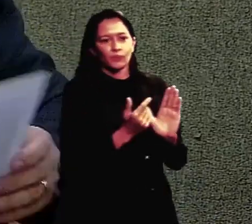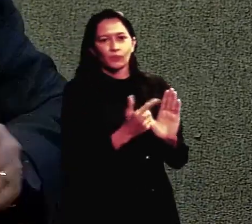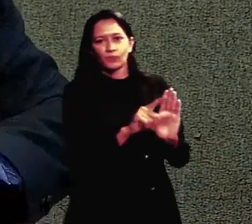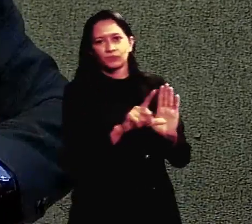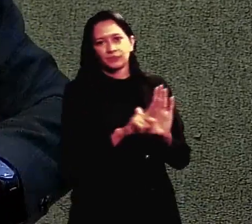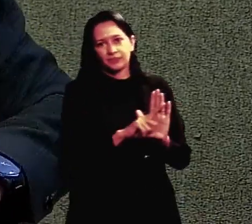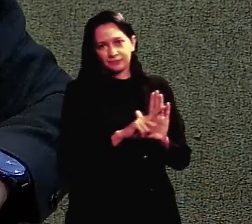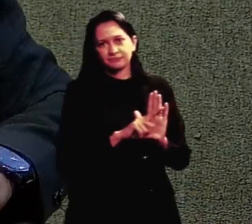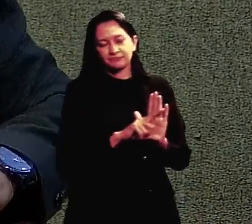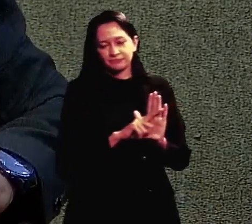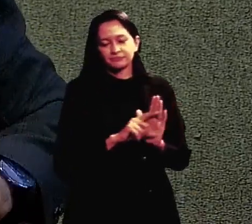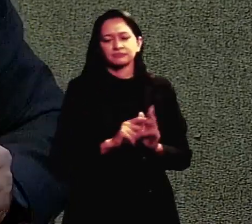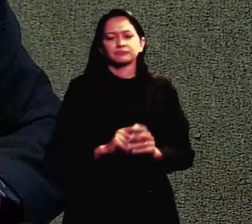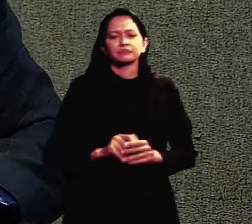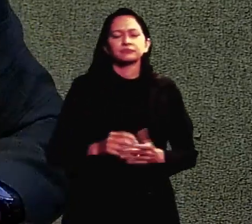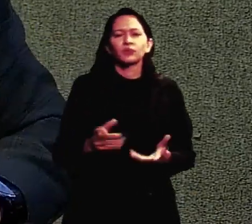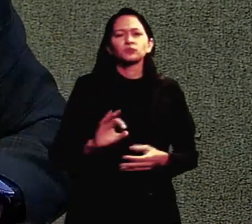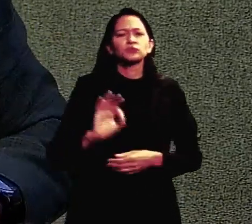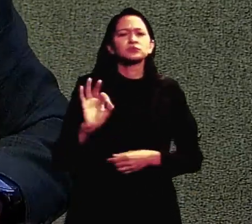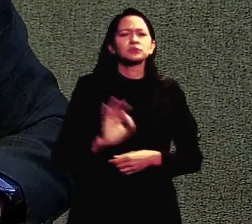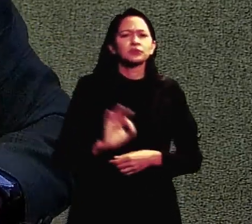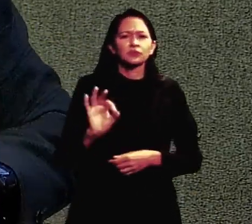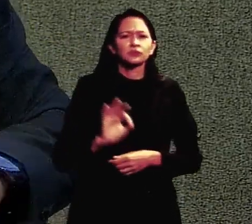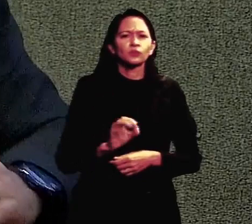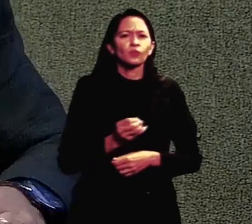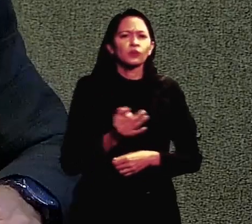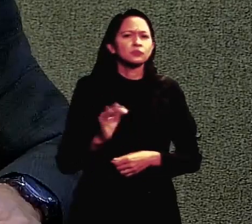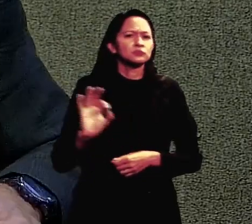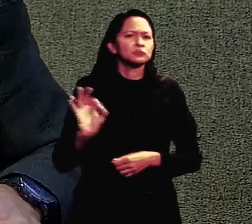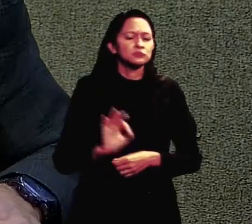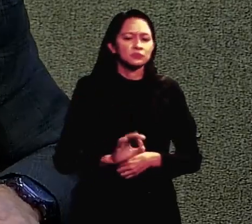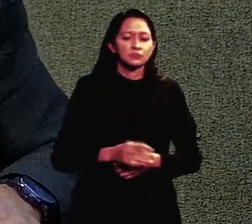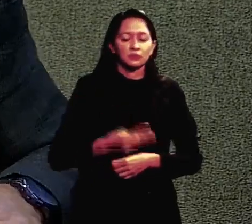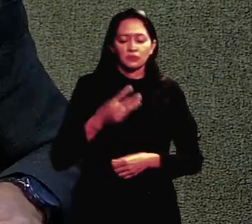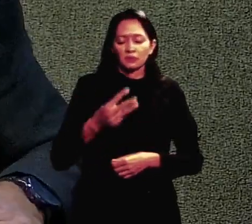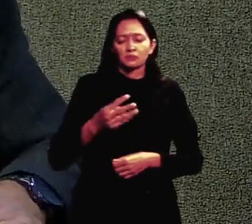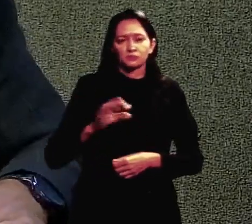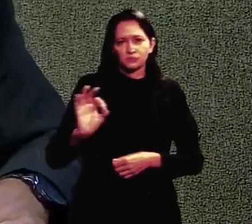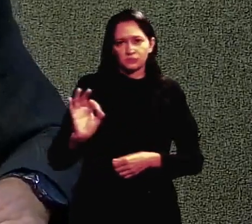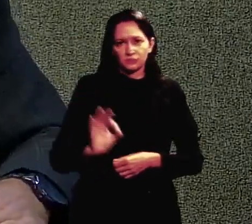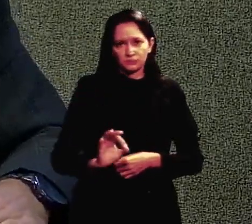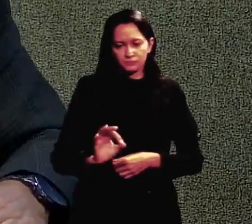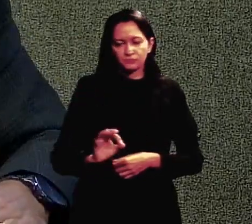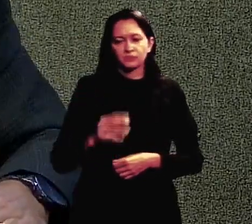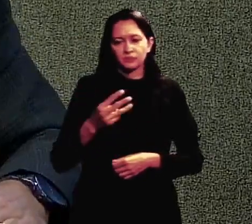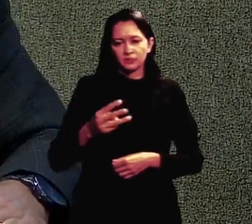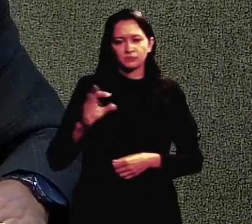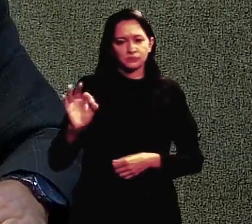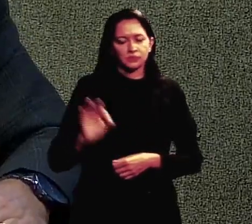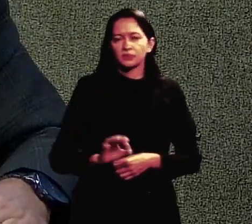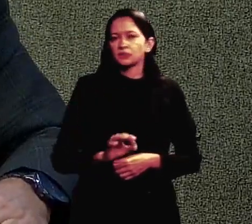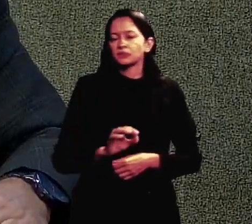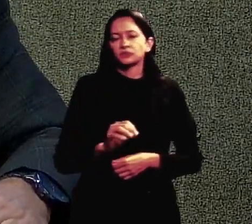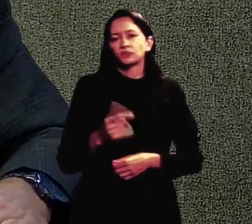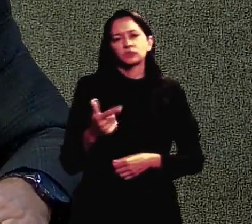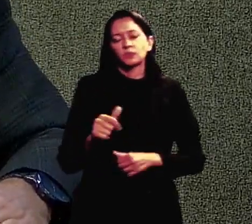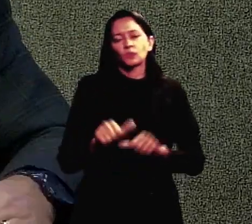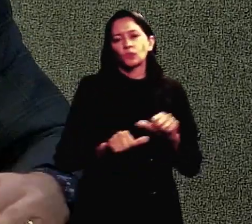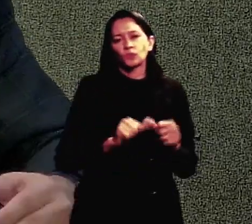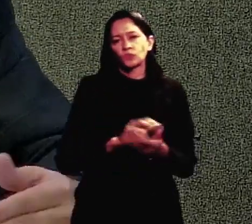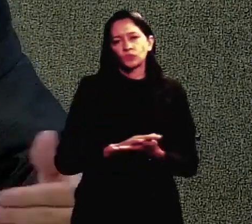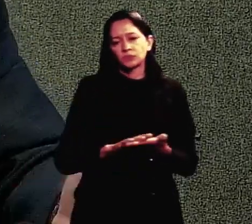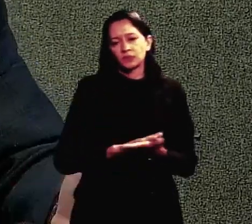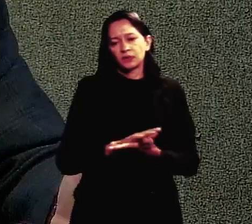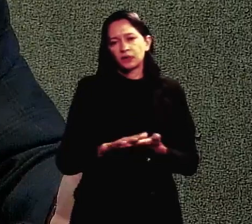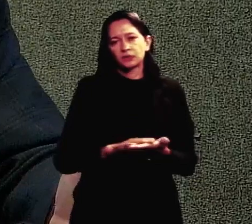um questionamento, vereador William. Qual seria esse percentual, por gentileza? 3%. 3%. 3%, e ele não alteraria,